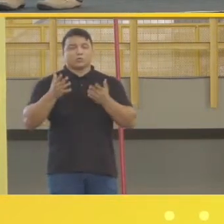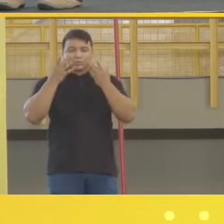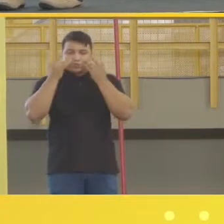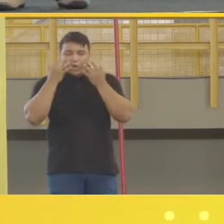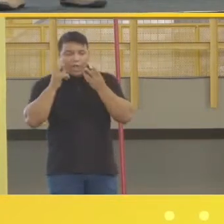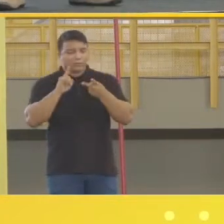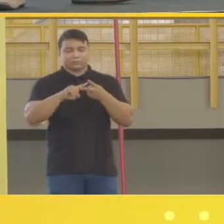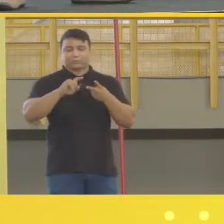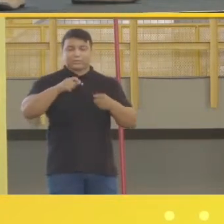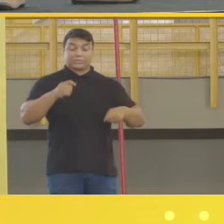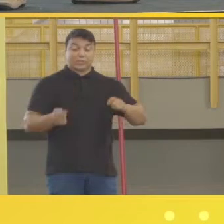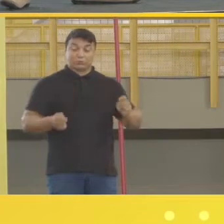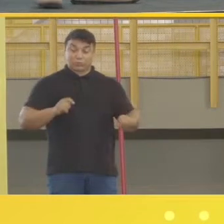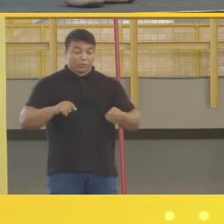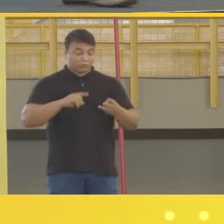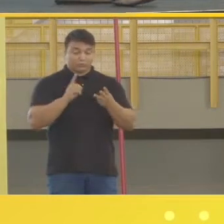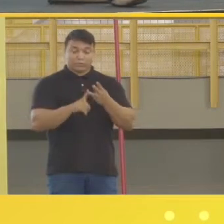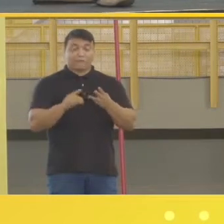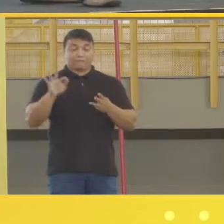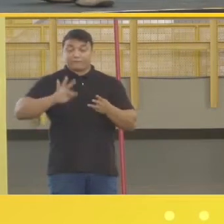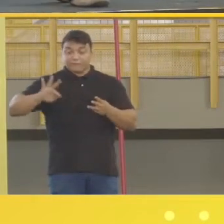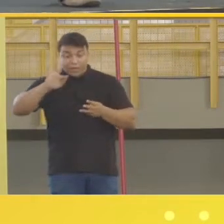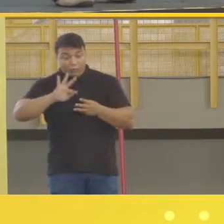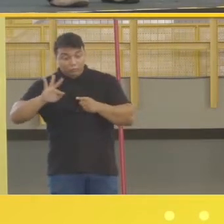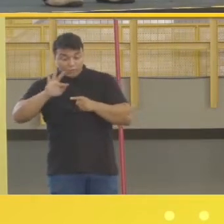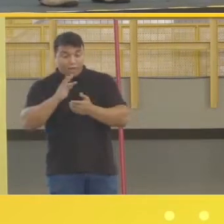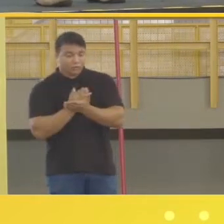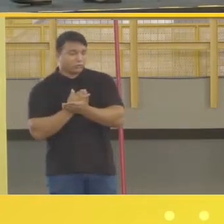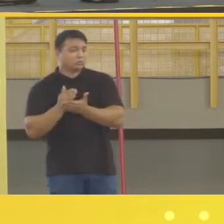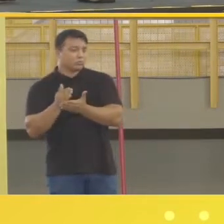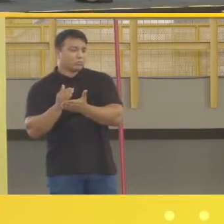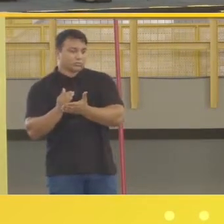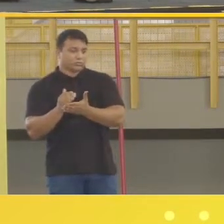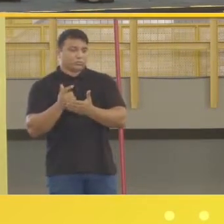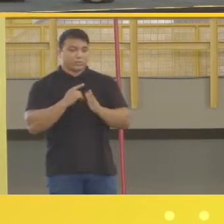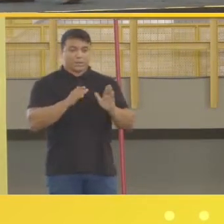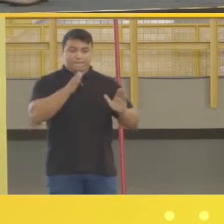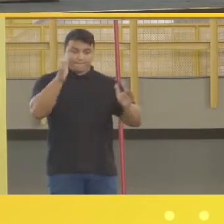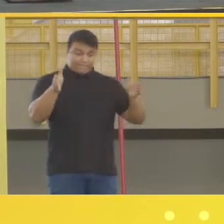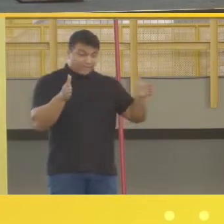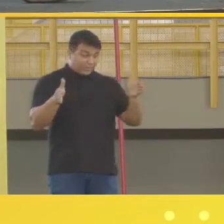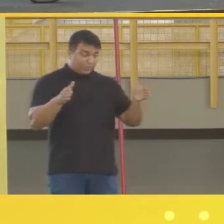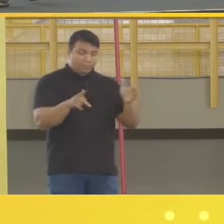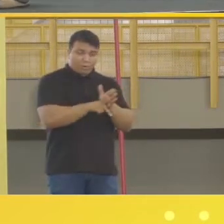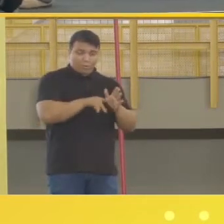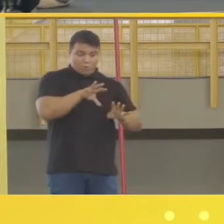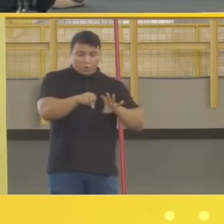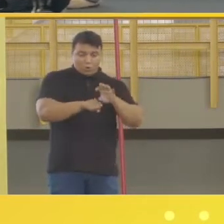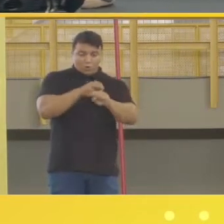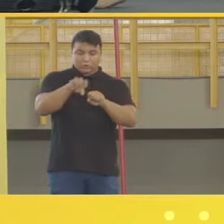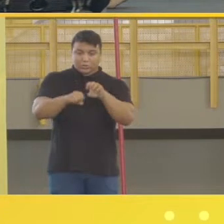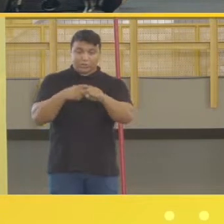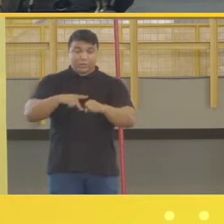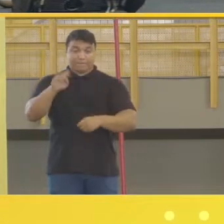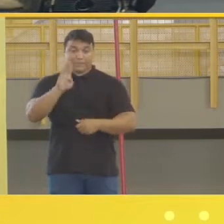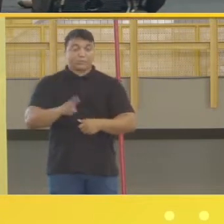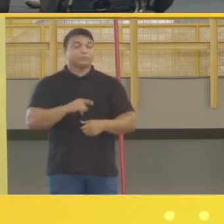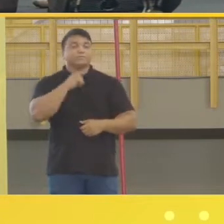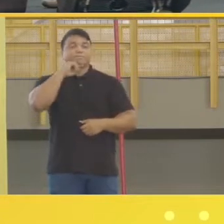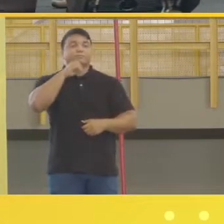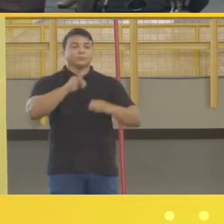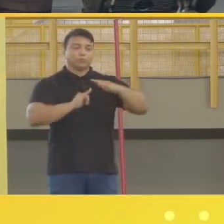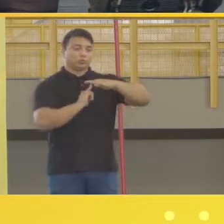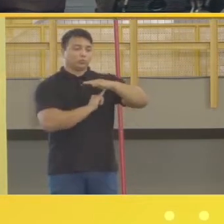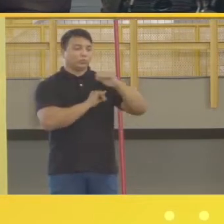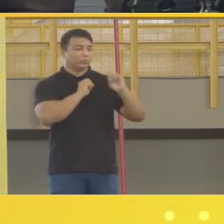as primeiras faculdades. Durante todo o período colonial, o Brasil não teve